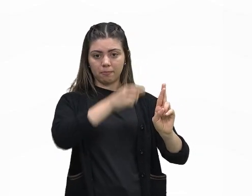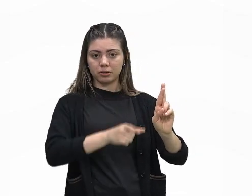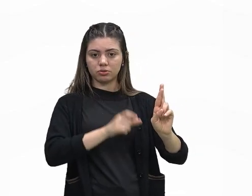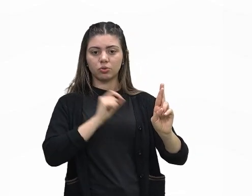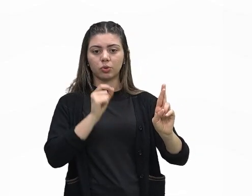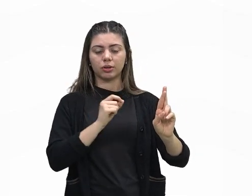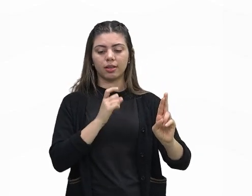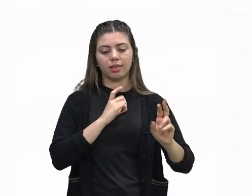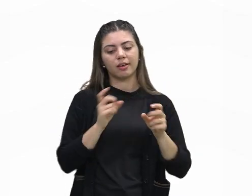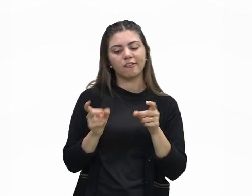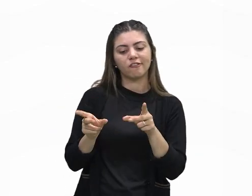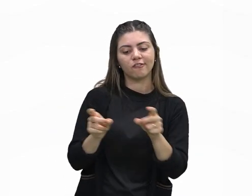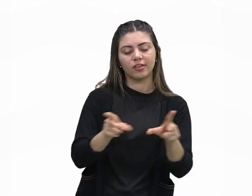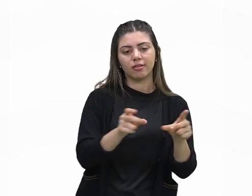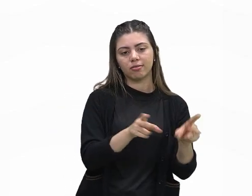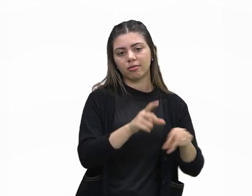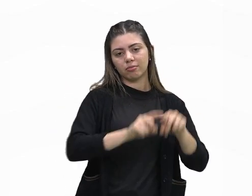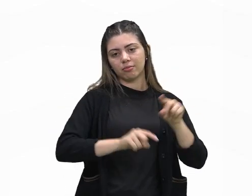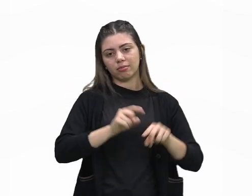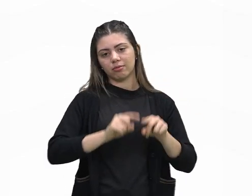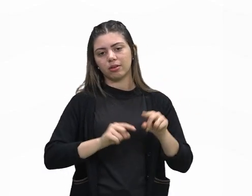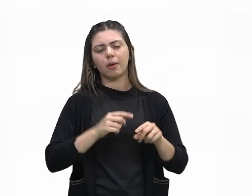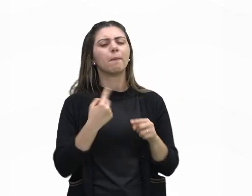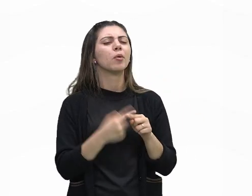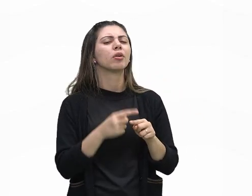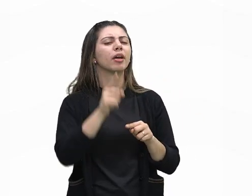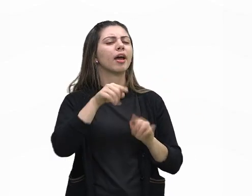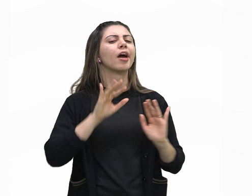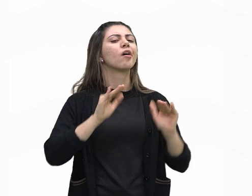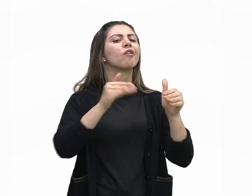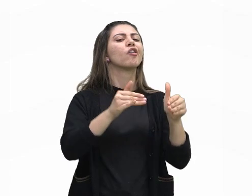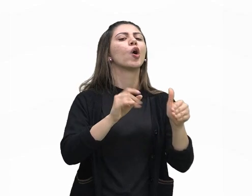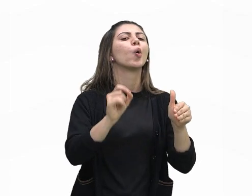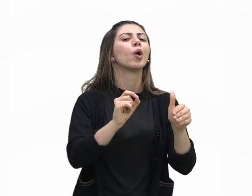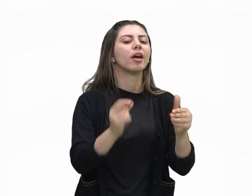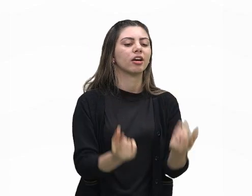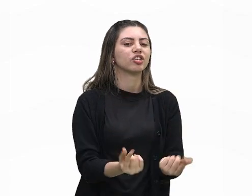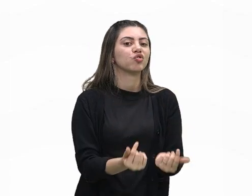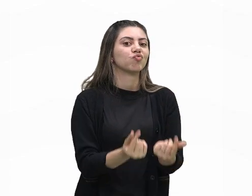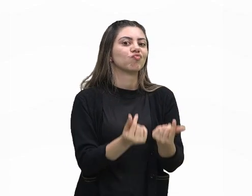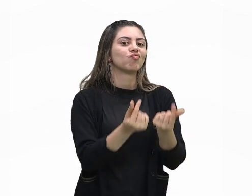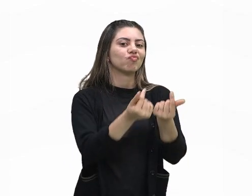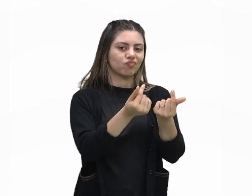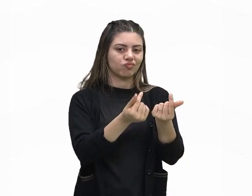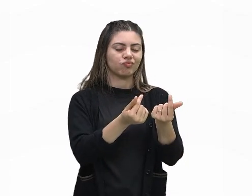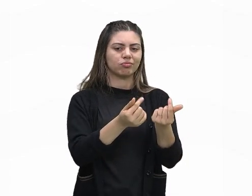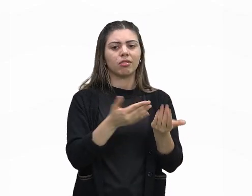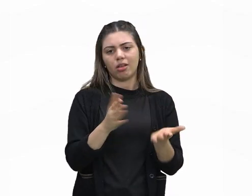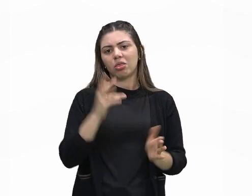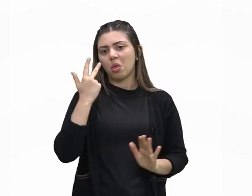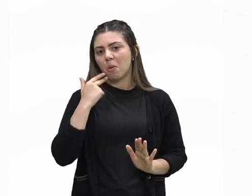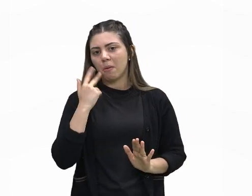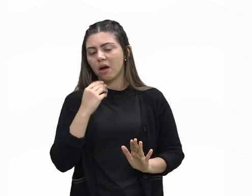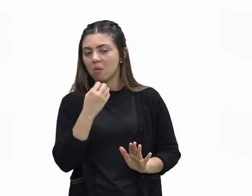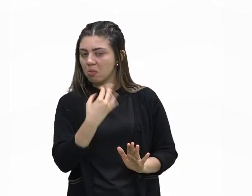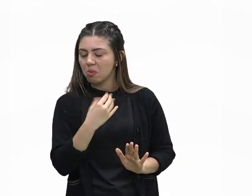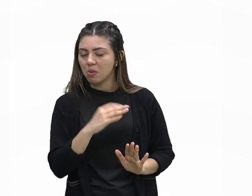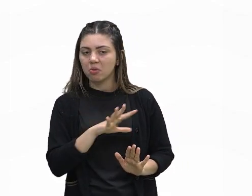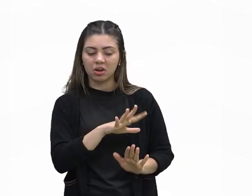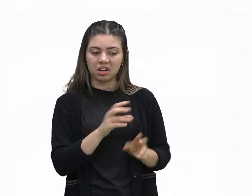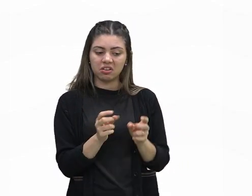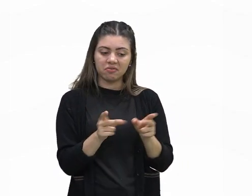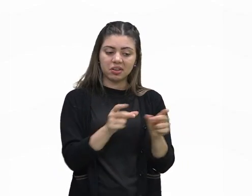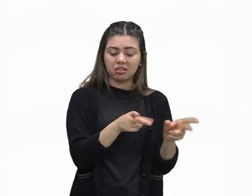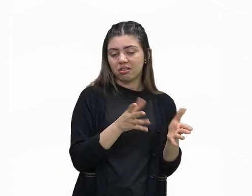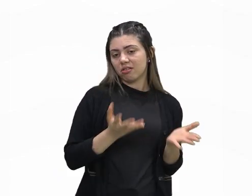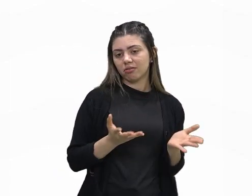vendendo ali seus produtos. Por quê? Porque ele quer obter lucro em cima dos produtos, né? É até normal. Ele está vendendo